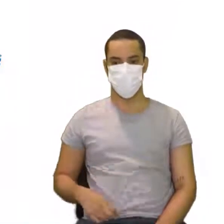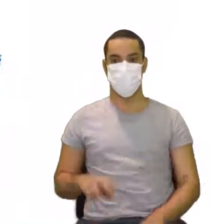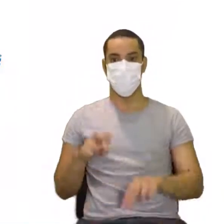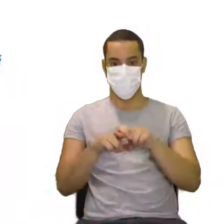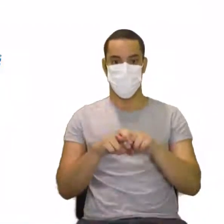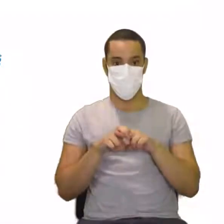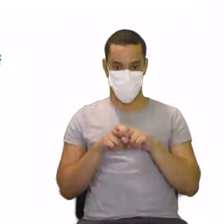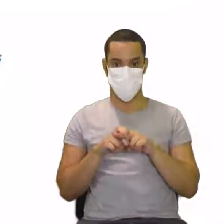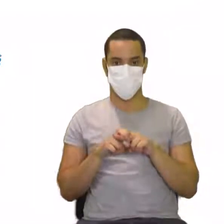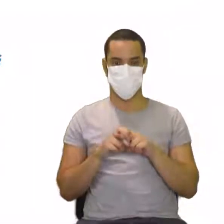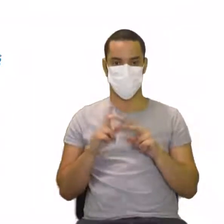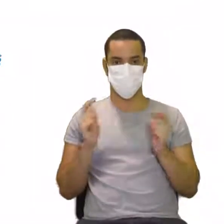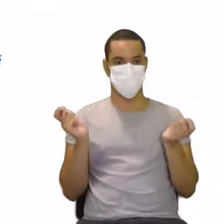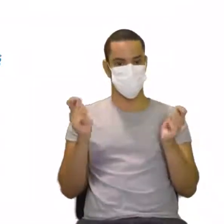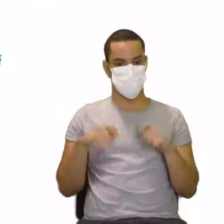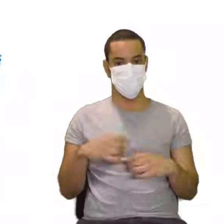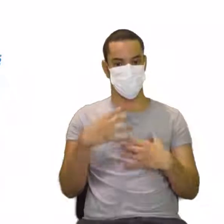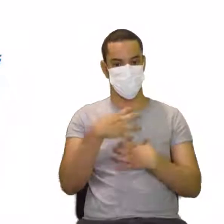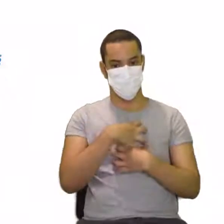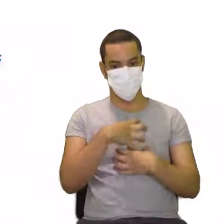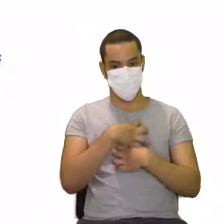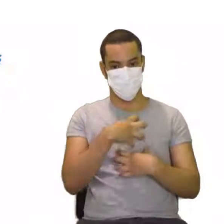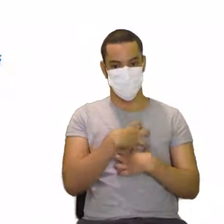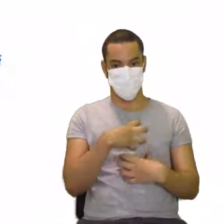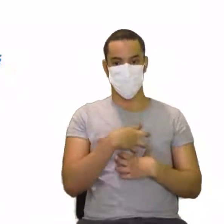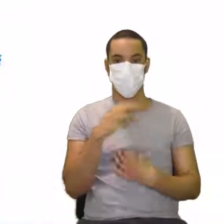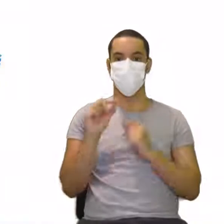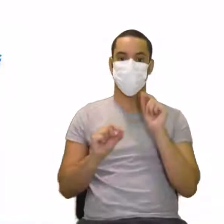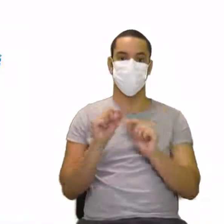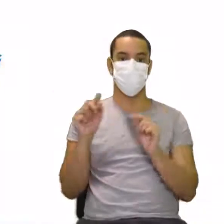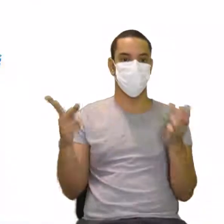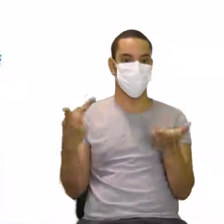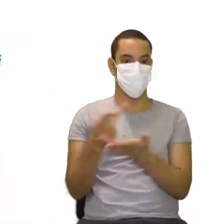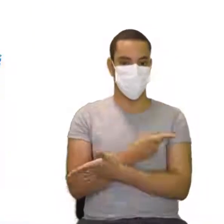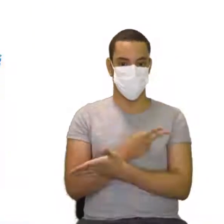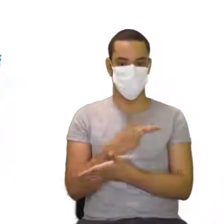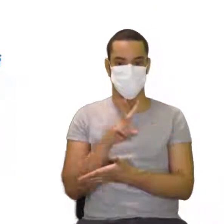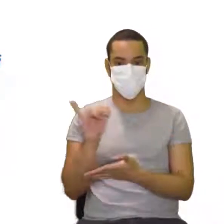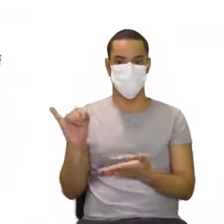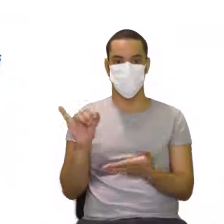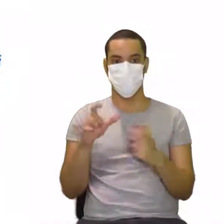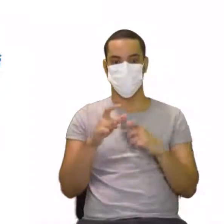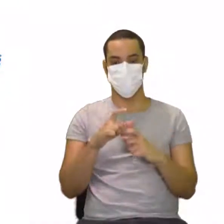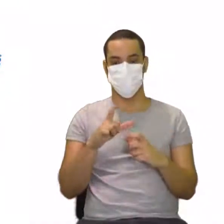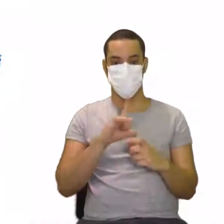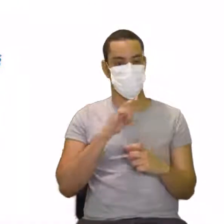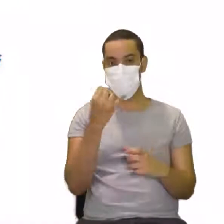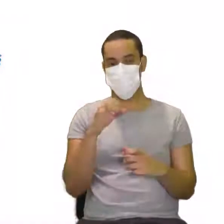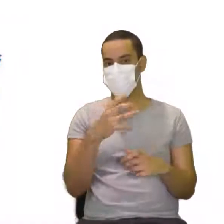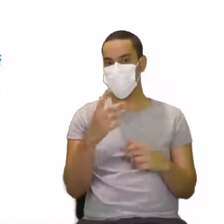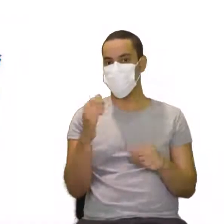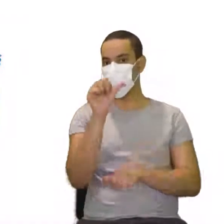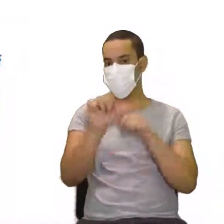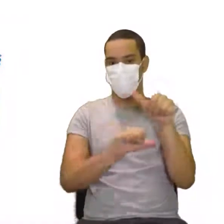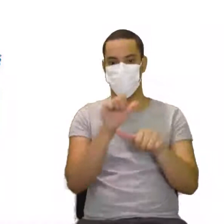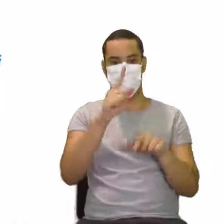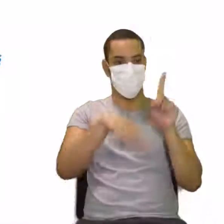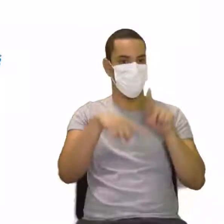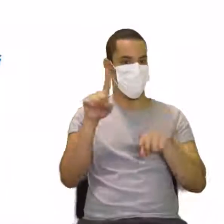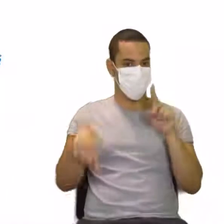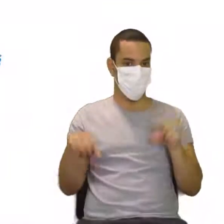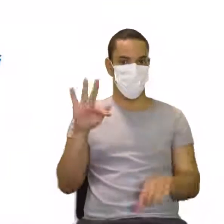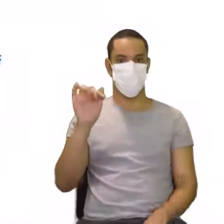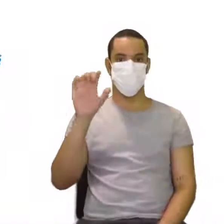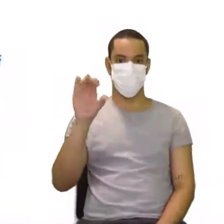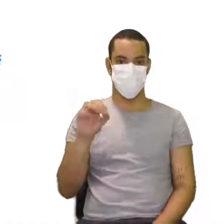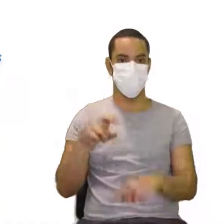caso aqui, possível sentido de deslocamento, o que que vai acontecer? Deslocou, eu estou variando o fluxo. Variou esse